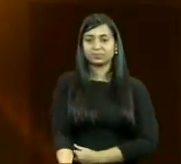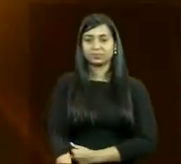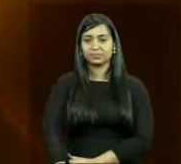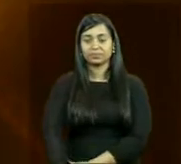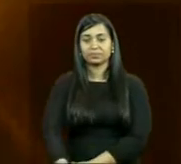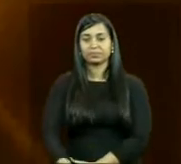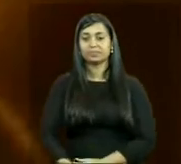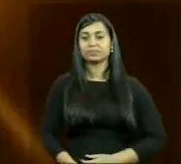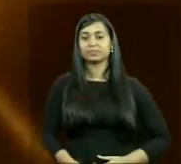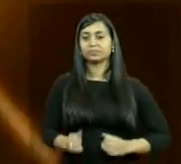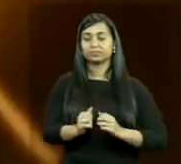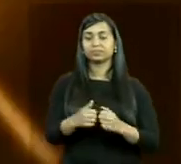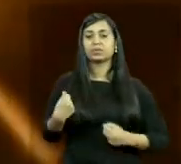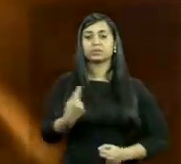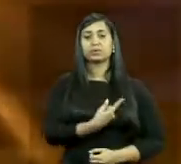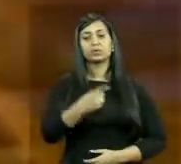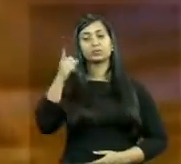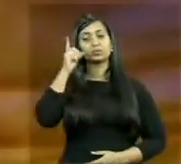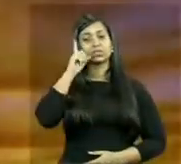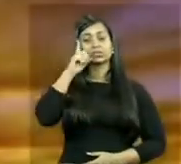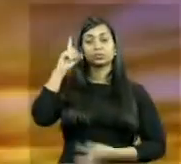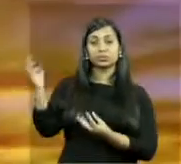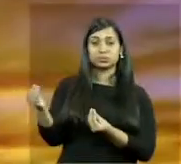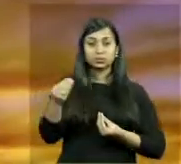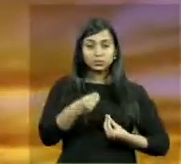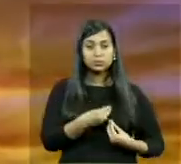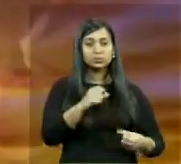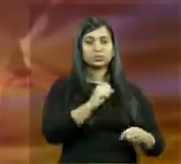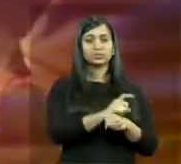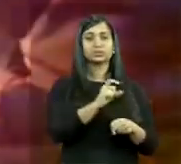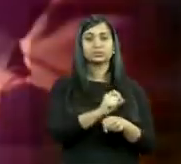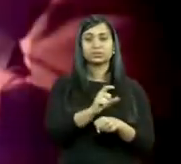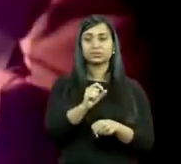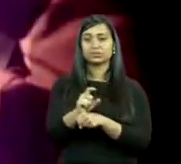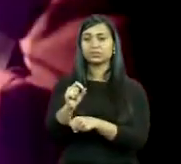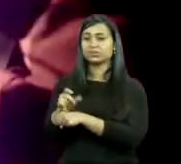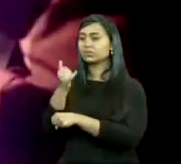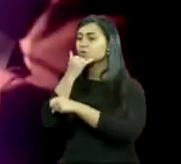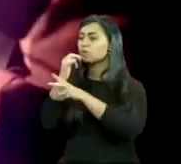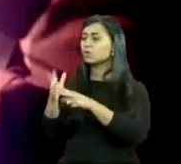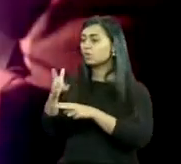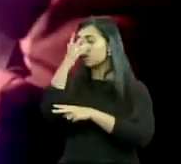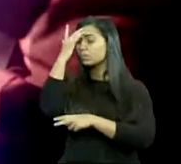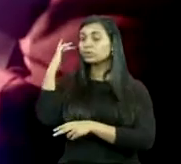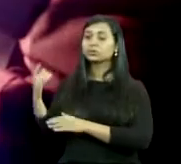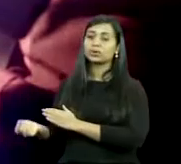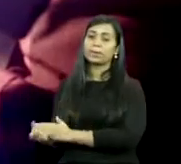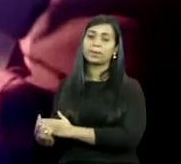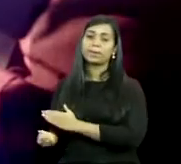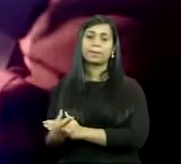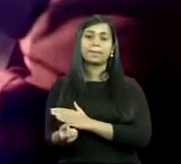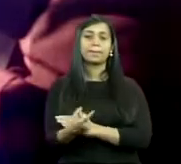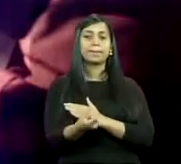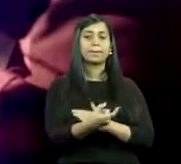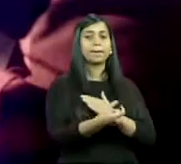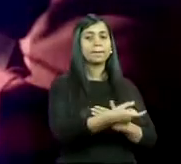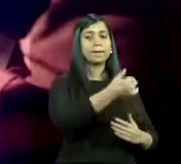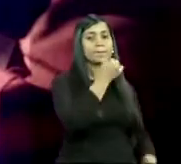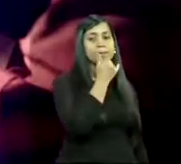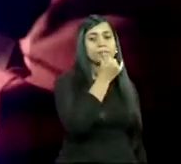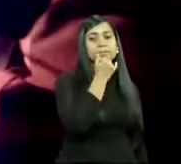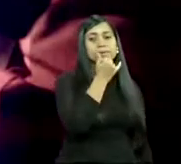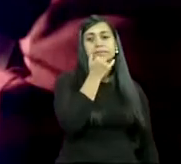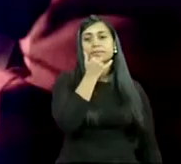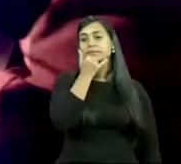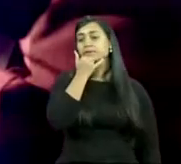terra como no céu. O pão nosso cada dia nos dai hoje, perdoai as nossas ofensas, assim como nós